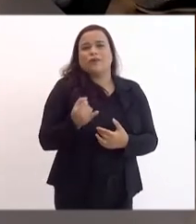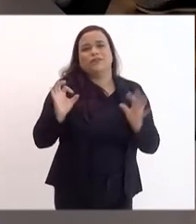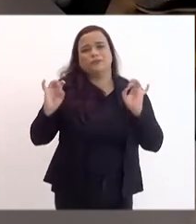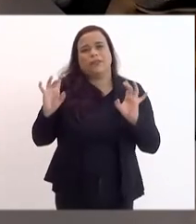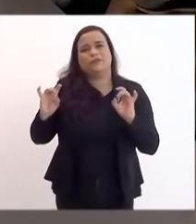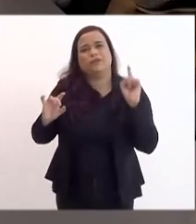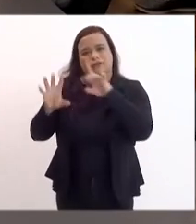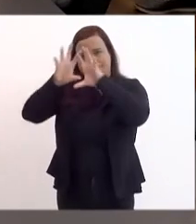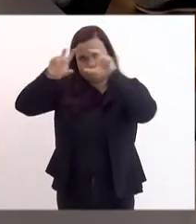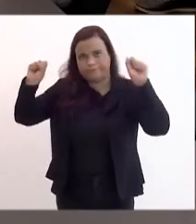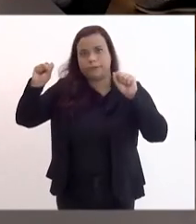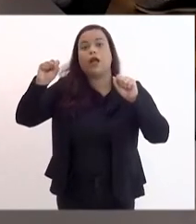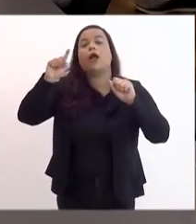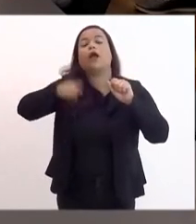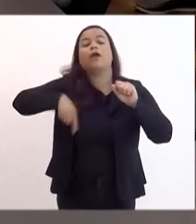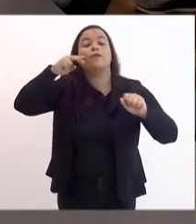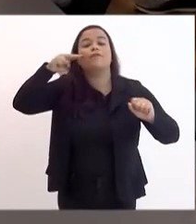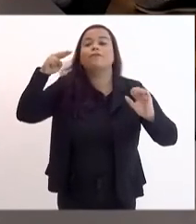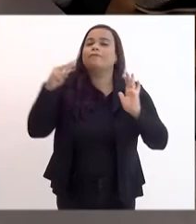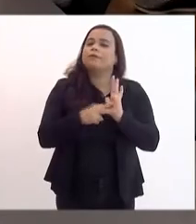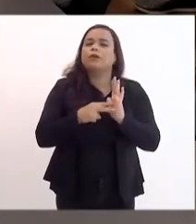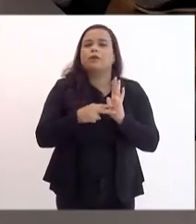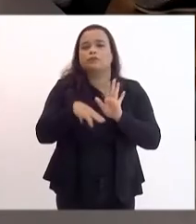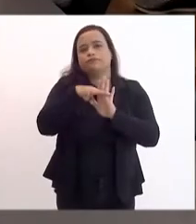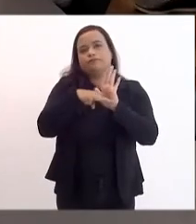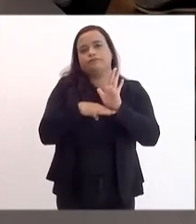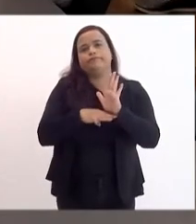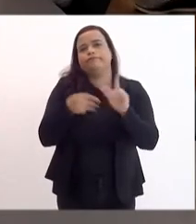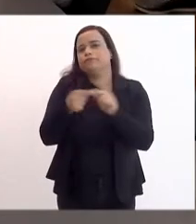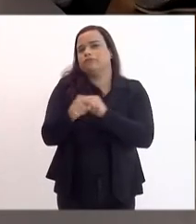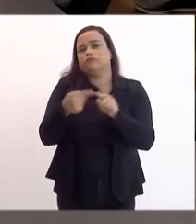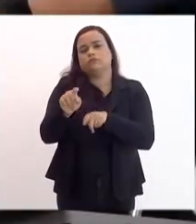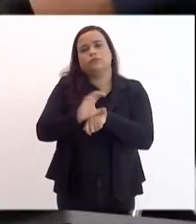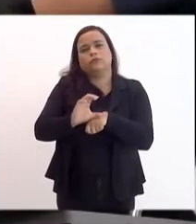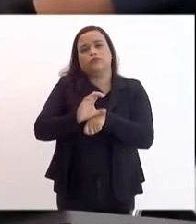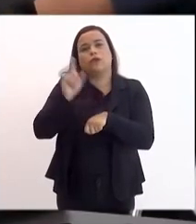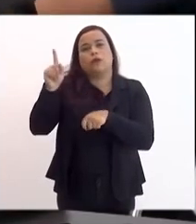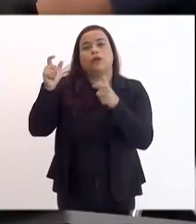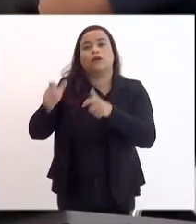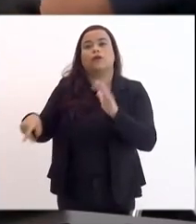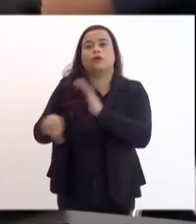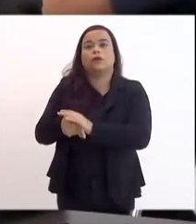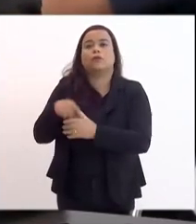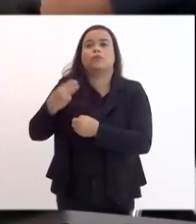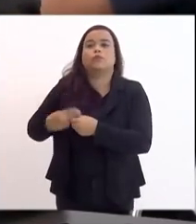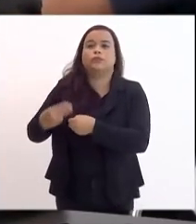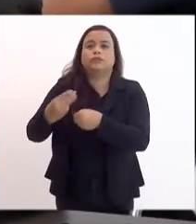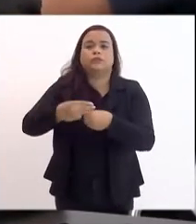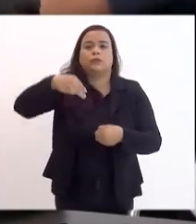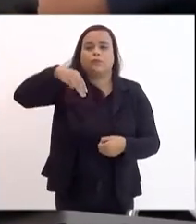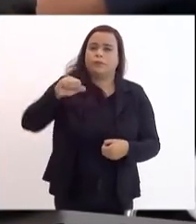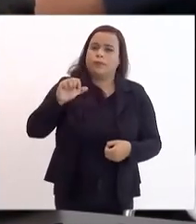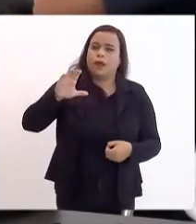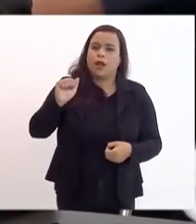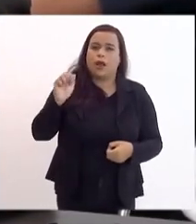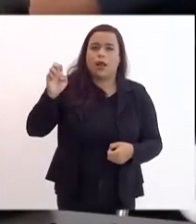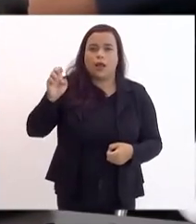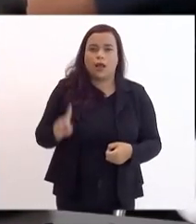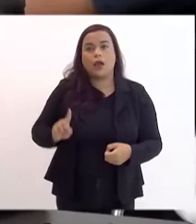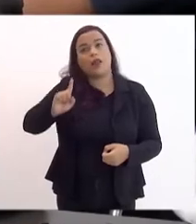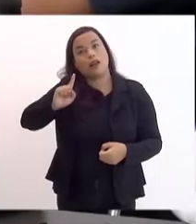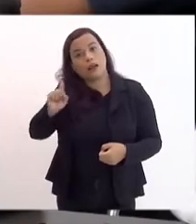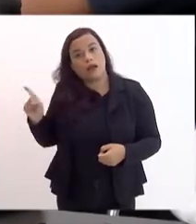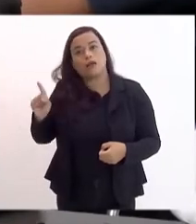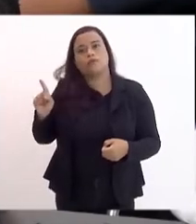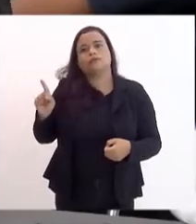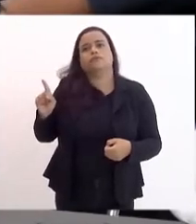declarou a inconstitucionalidade de matéria análoga proveniente do município de Macaé, se não me engano. Tem uma decisão do órgão especial do TJ. Então,